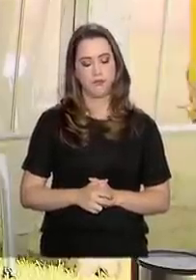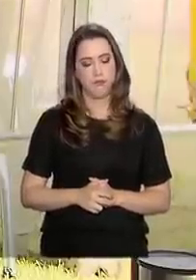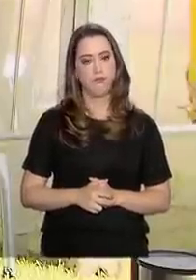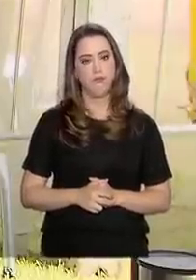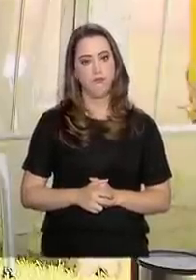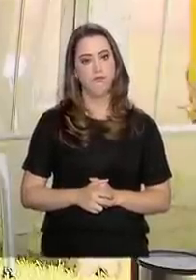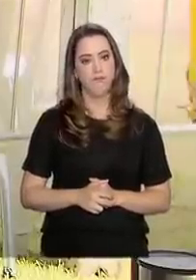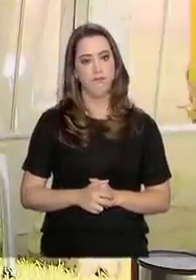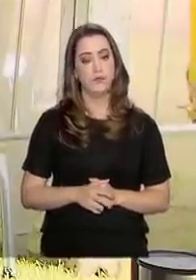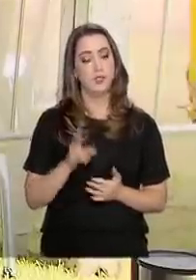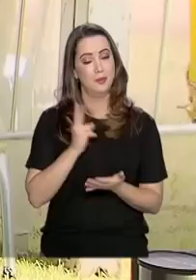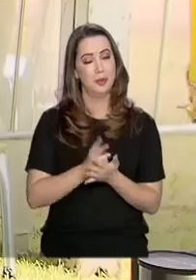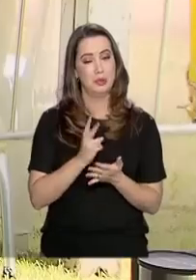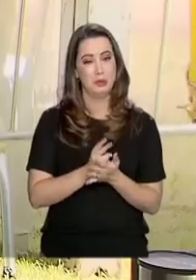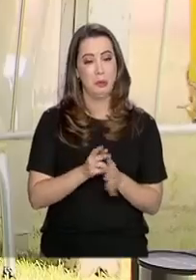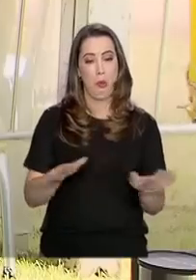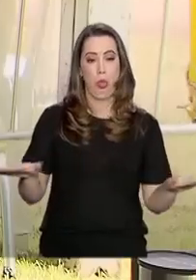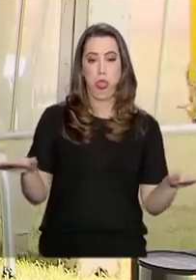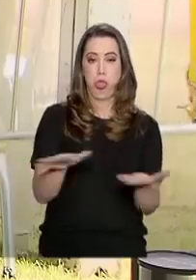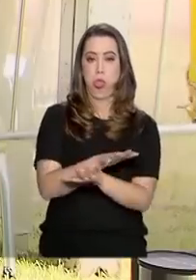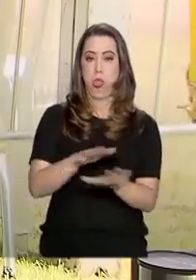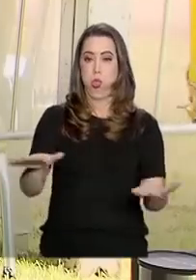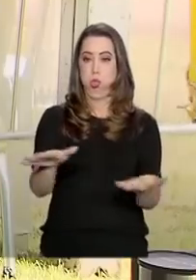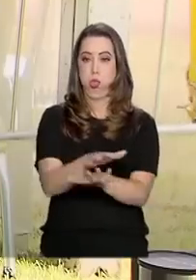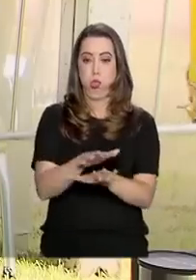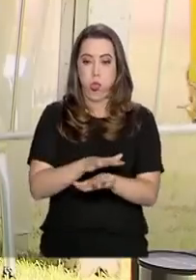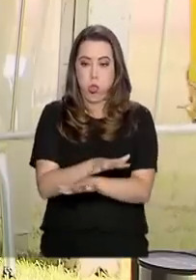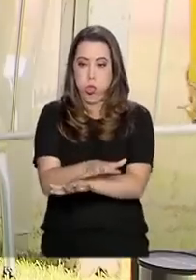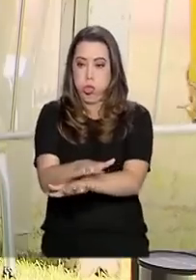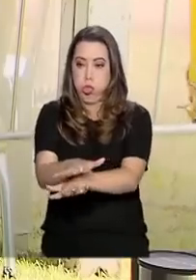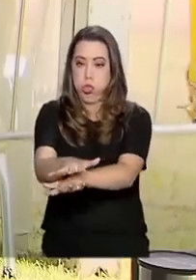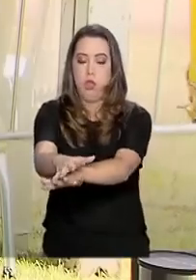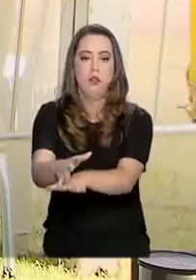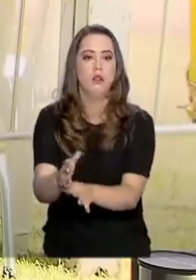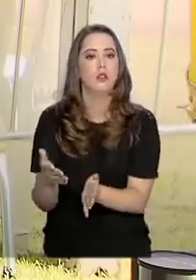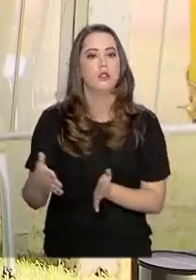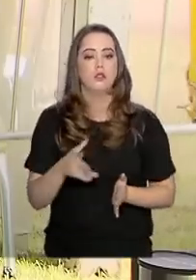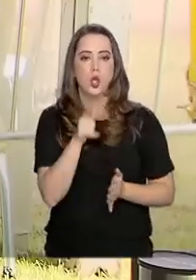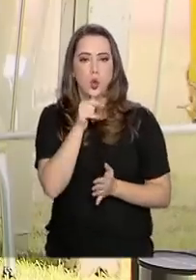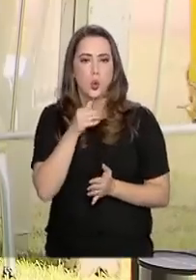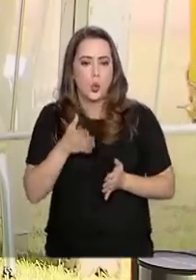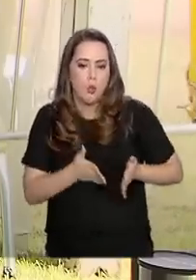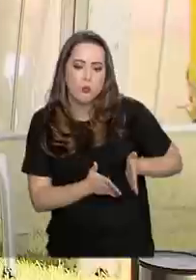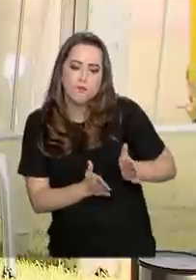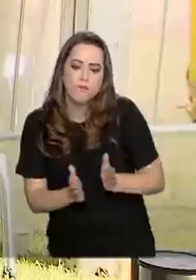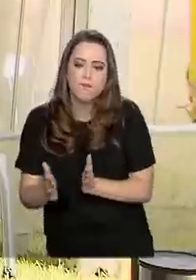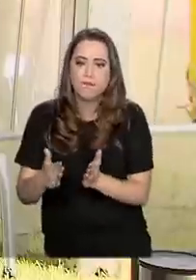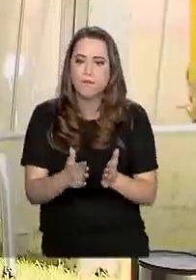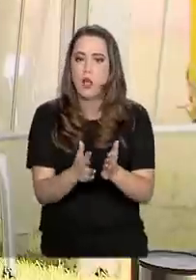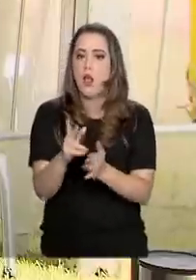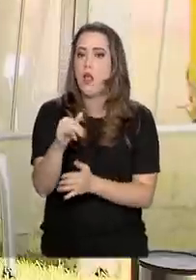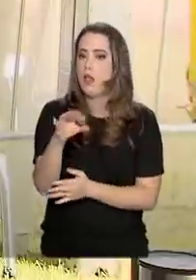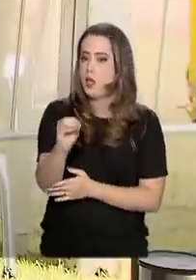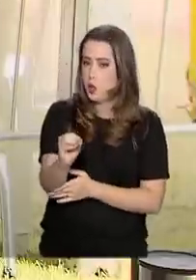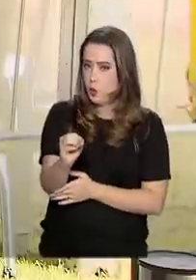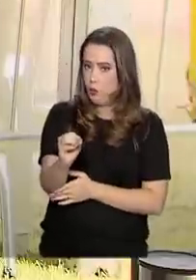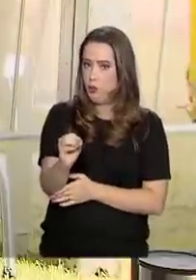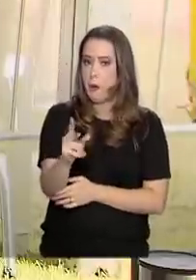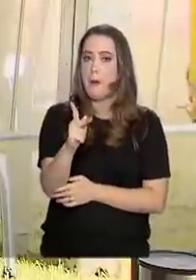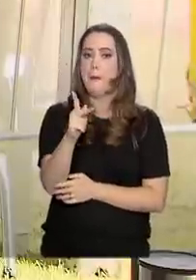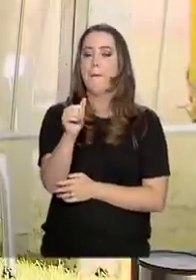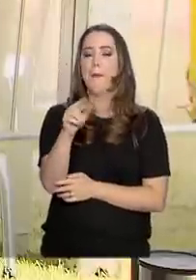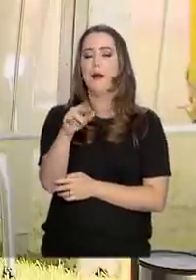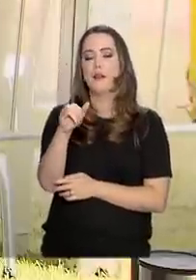E apesar da lama de rejeito de minério ter invadido o rio Paraupeba, que fornece água para as cidades da região metropolitana